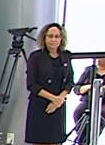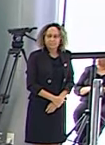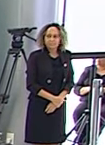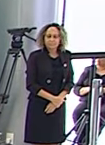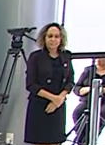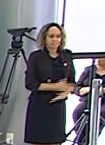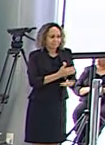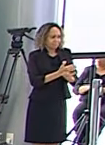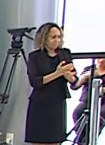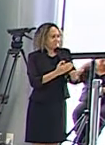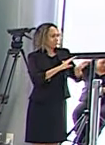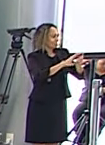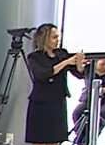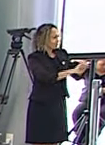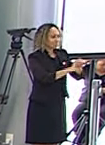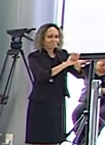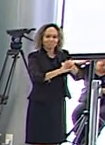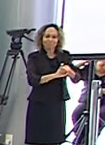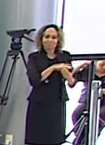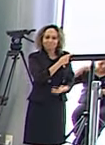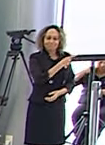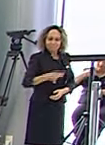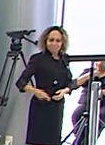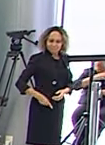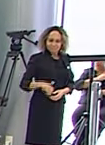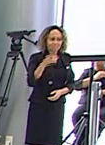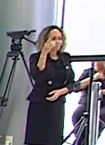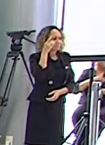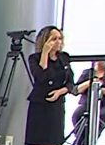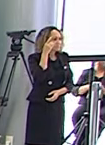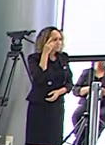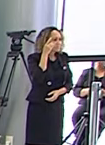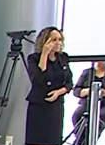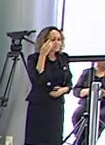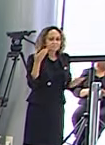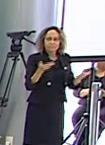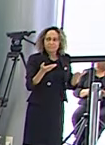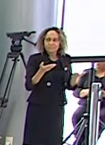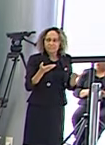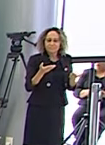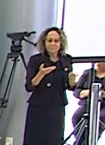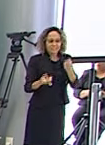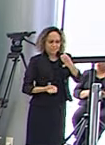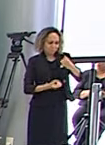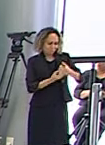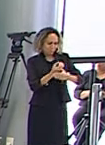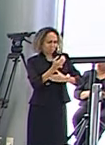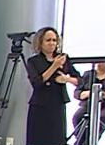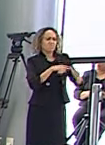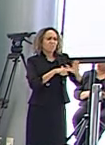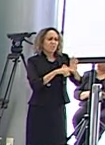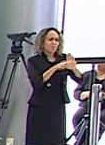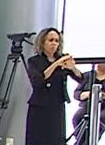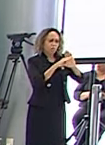Queria inicialmente saudar o presidente da República, a presidenta Dilma Rousseff, que foi a grande autora desse programa